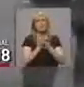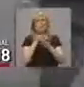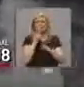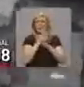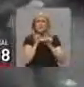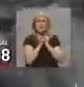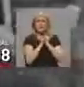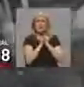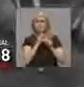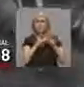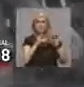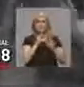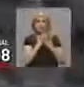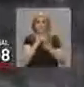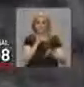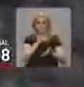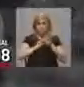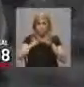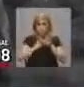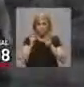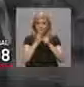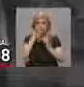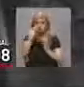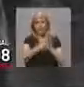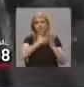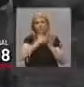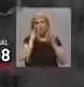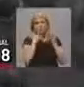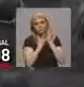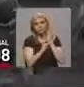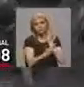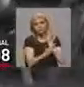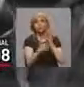de papel, letras escritas e páginas numeradas.